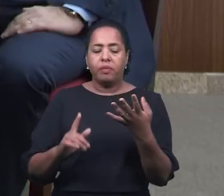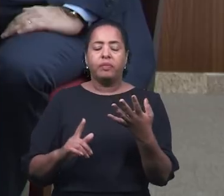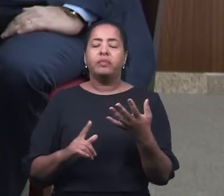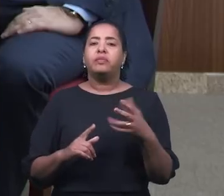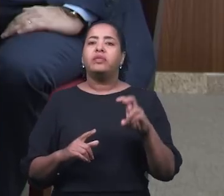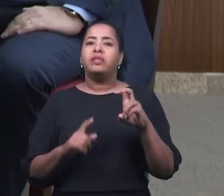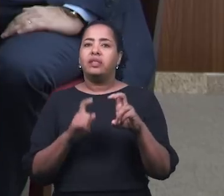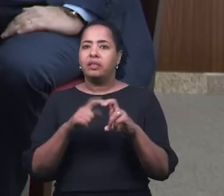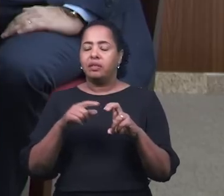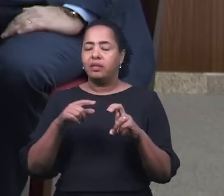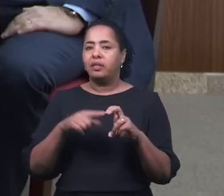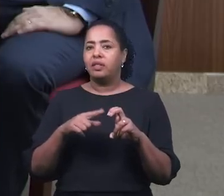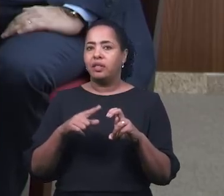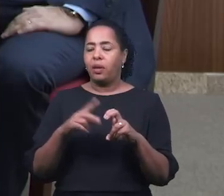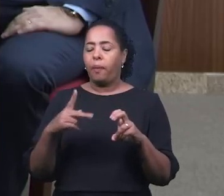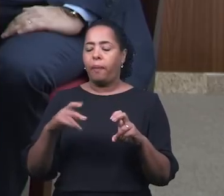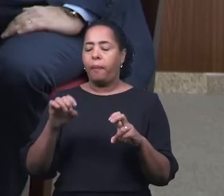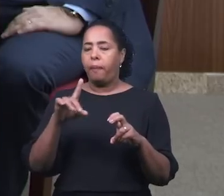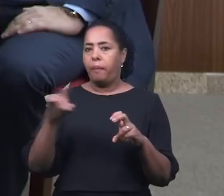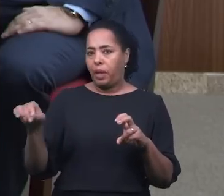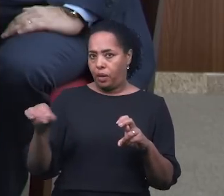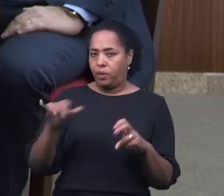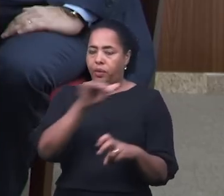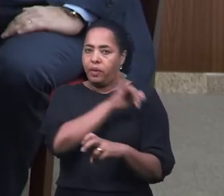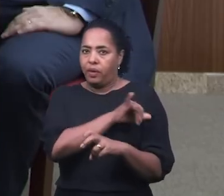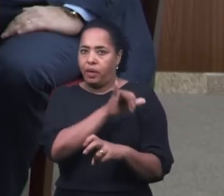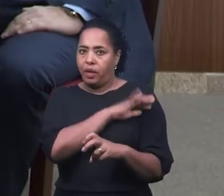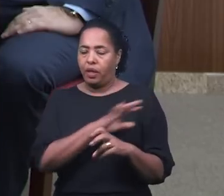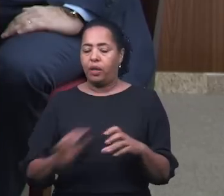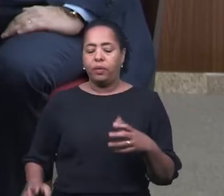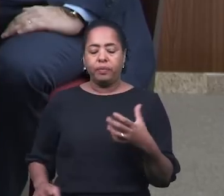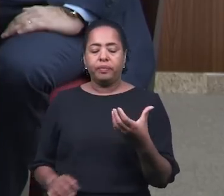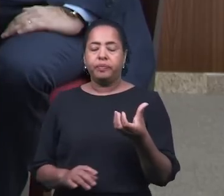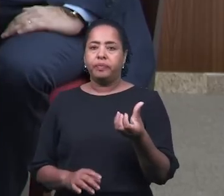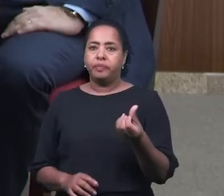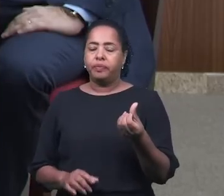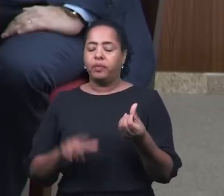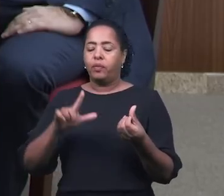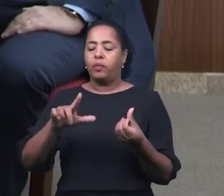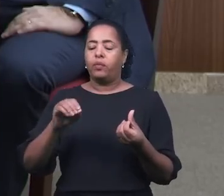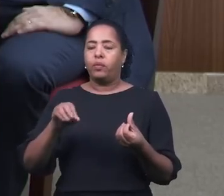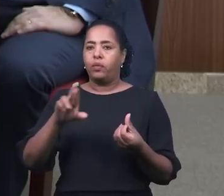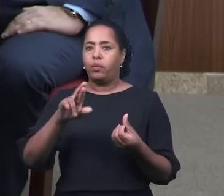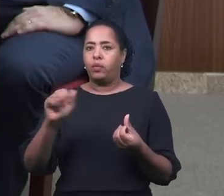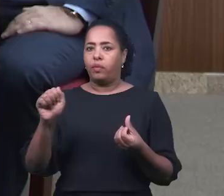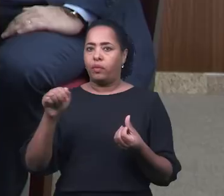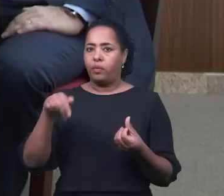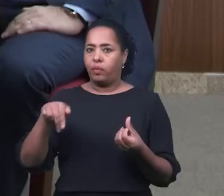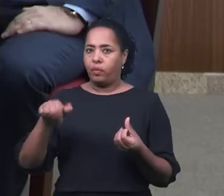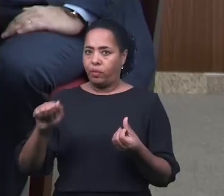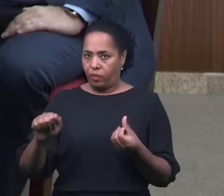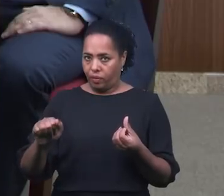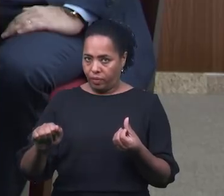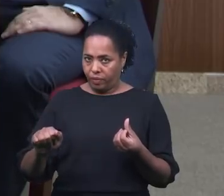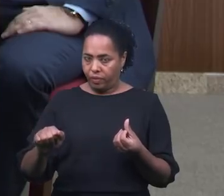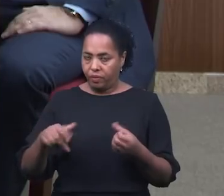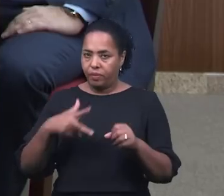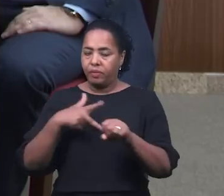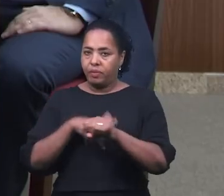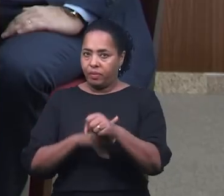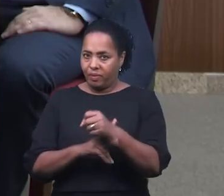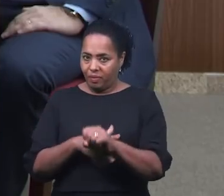criança Pedro Tesser, de Maricá, Rio de Janeiro, e por último, a intermediária Johanna Ornelas Leal,